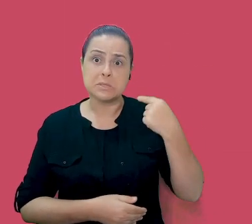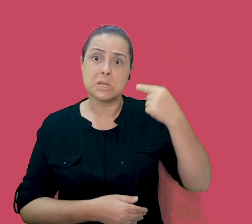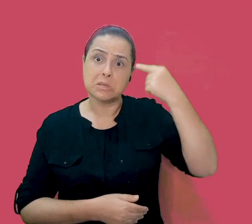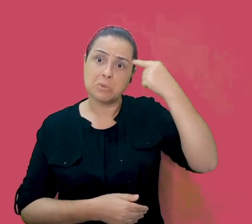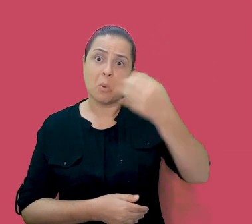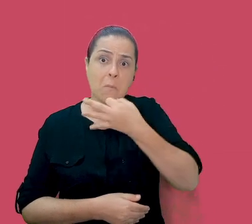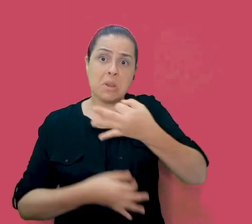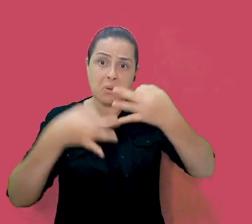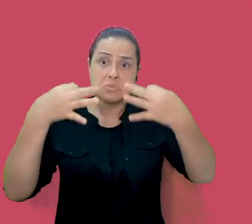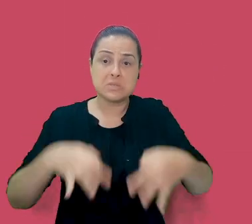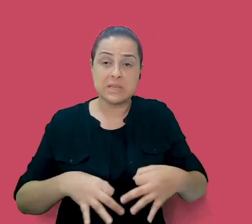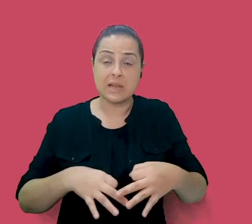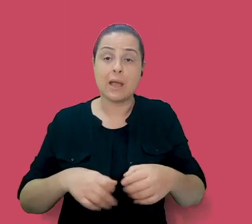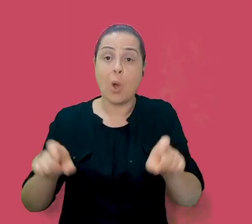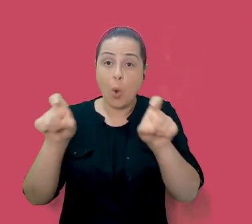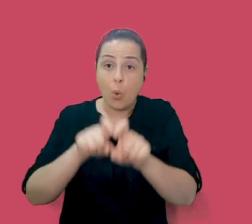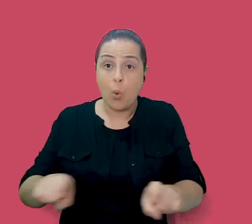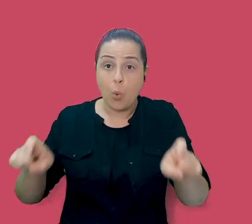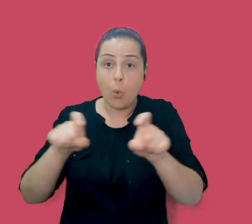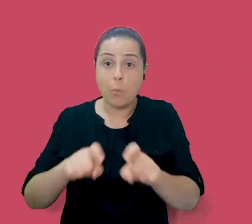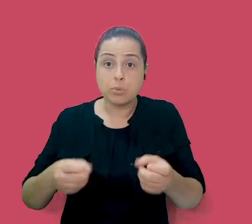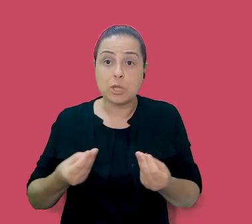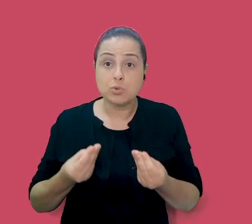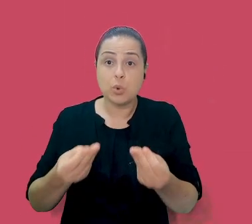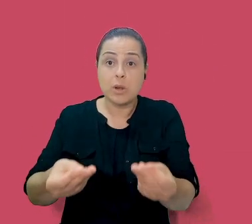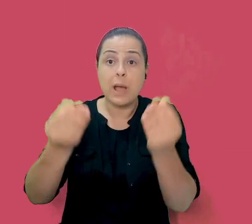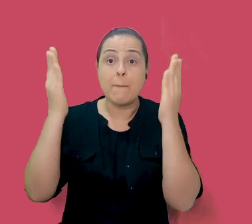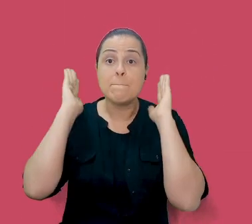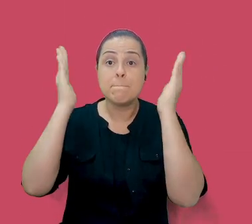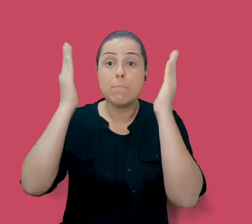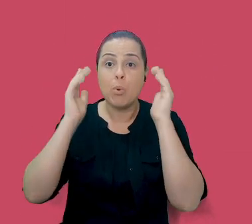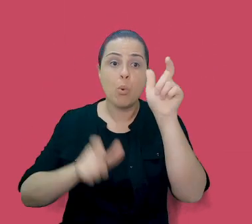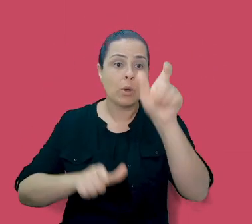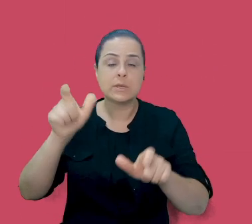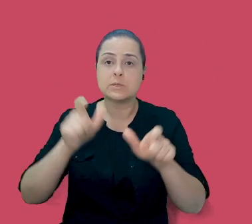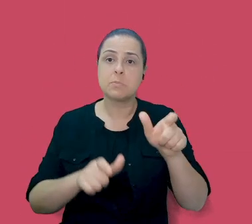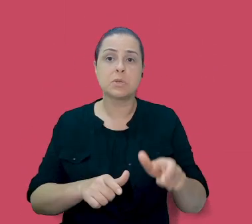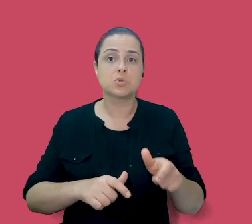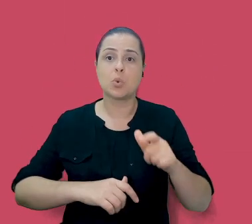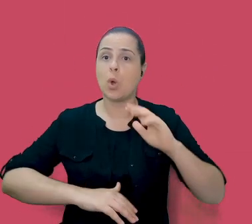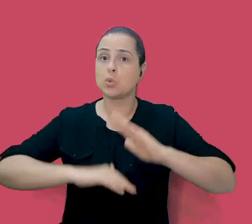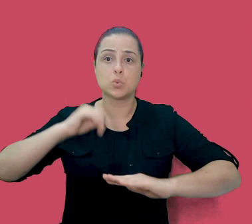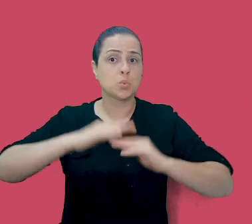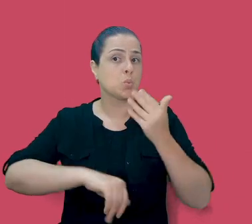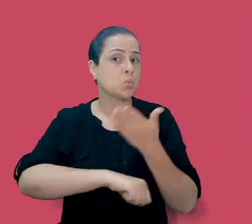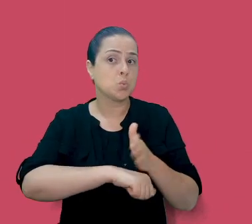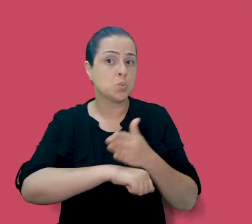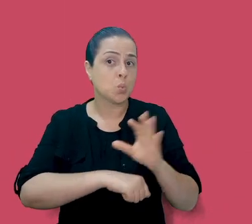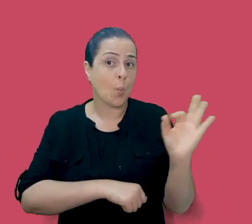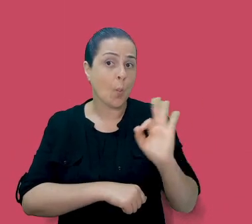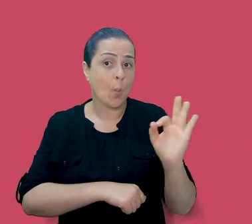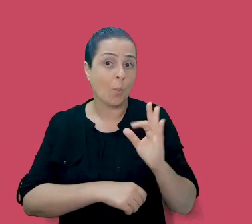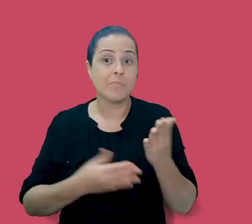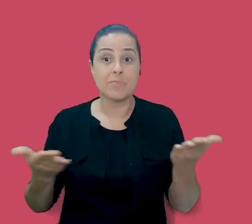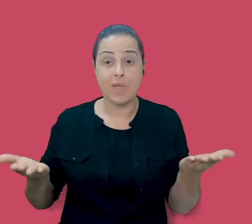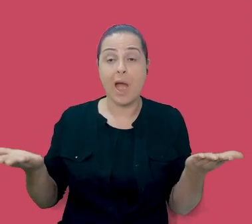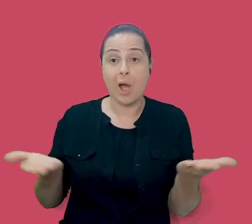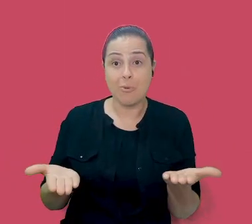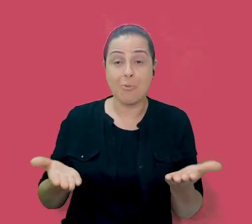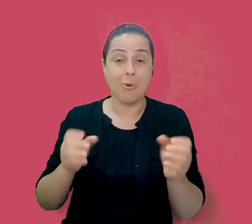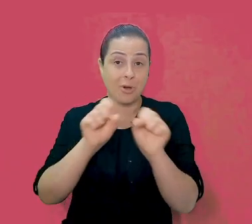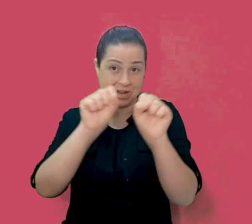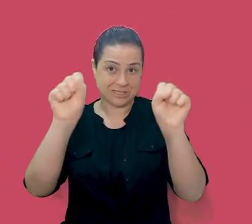poder que a máquina tem de emburrecer as pessoas, né? E aí o que acontece? A gente está agora com um sistema que consegue